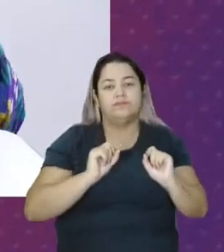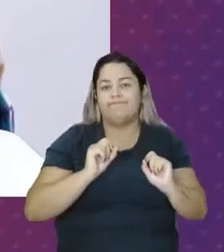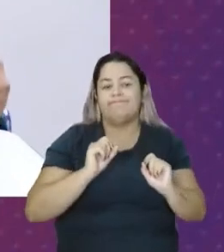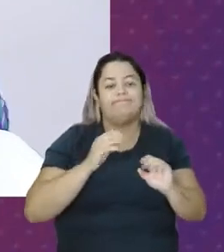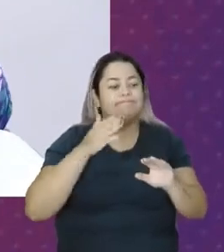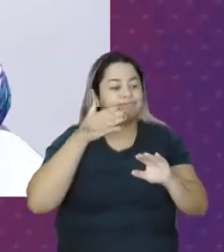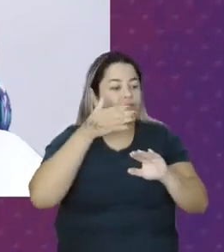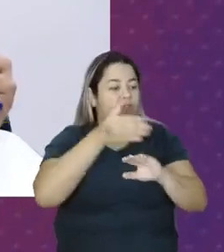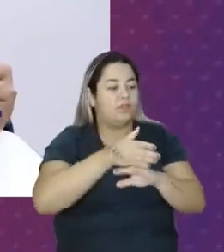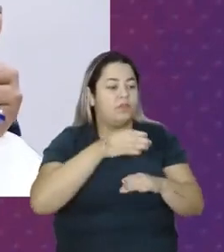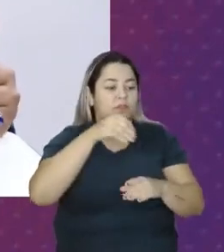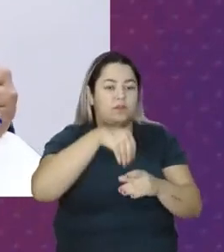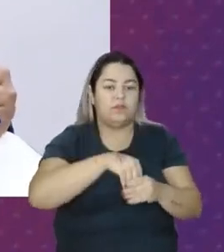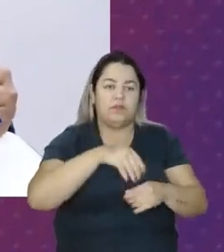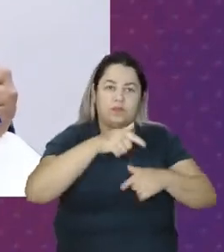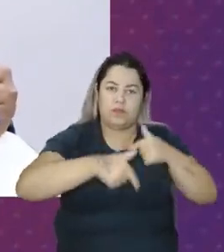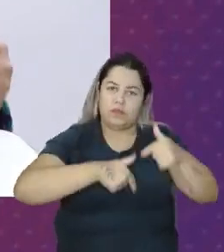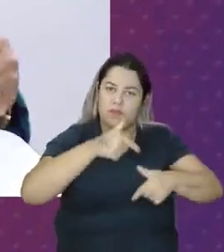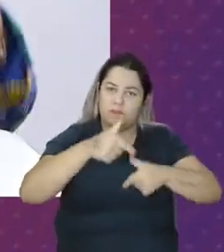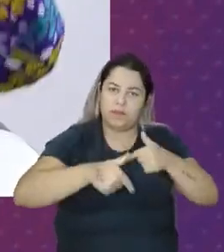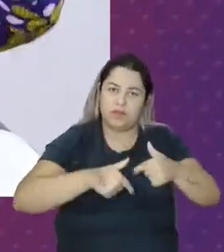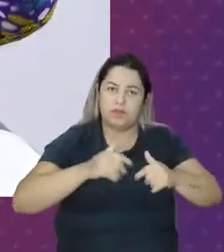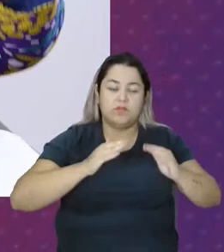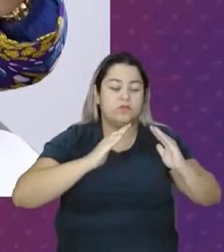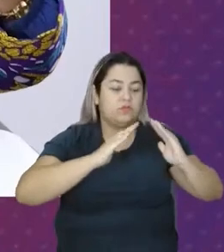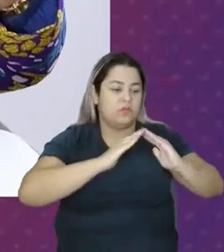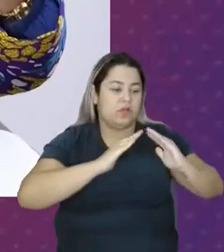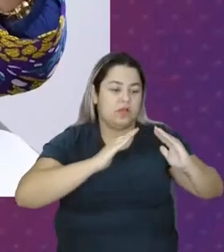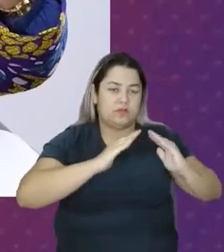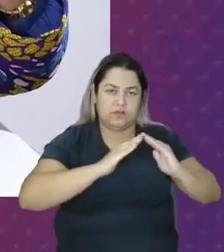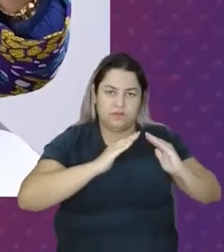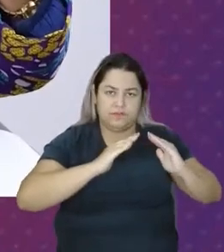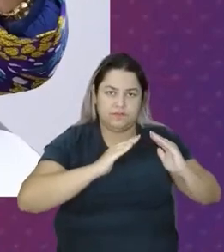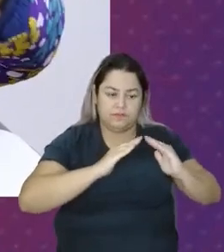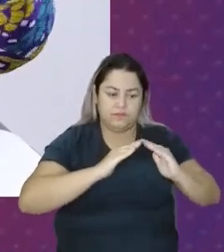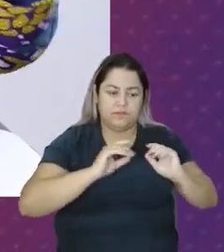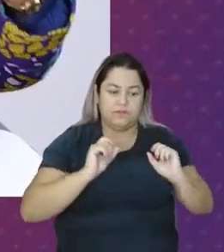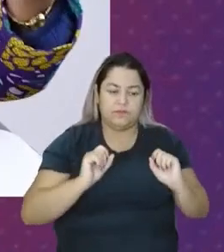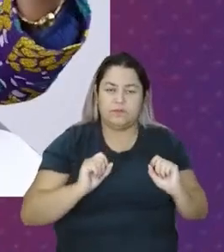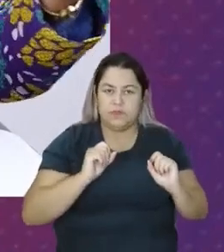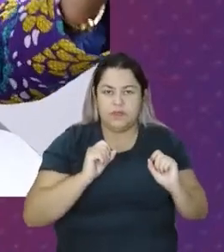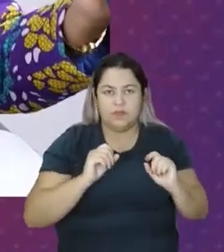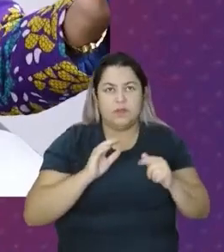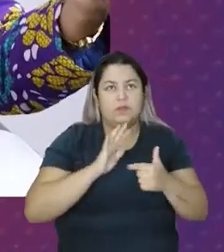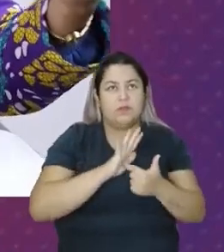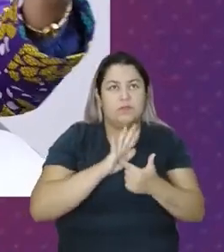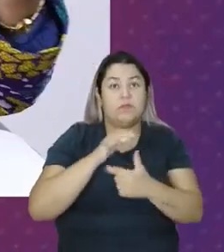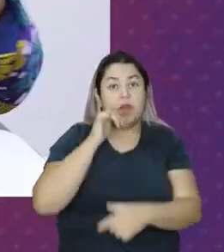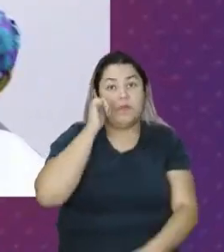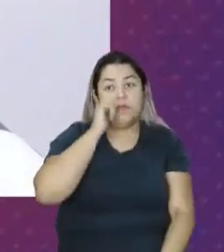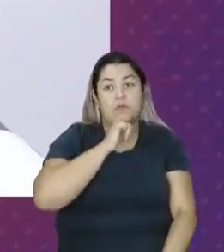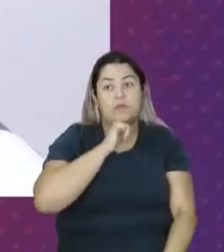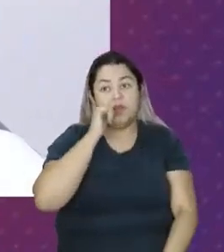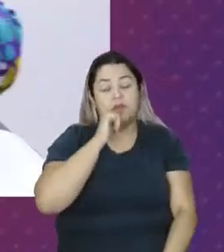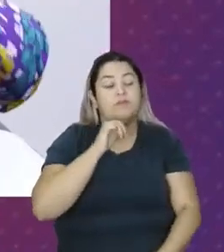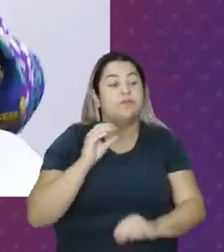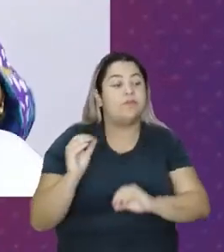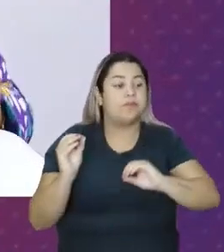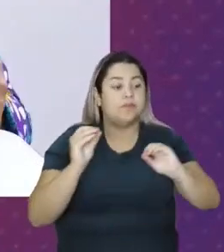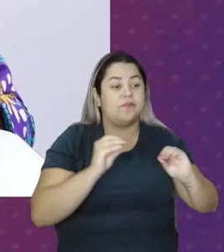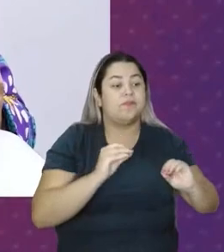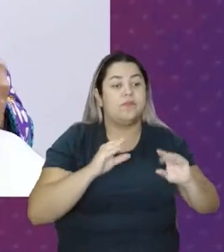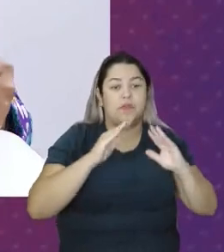entrou ainda dentro do trabalho doméstico, que seguido vem à tona, aparece uma mulher que foi resgatada na casa